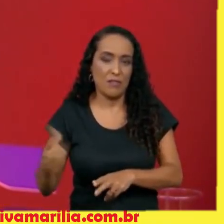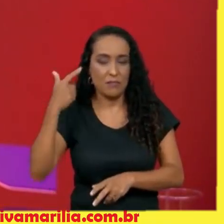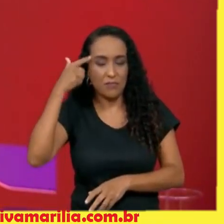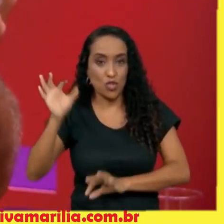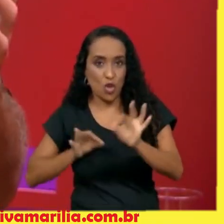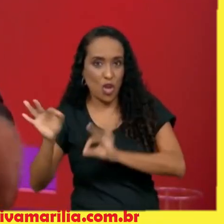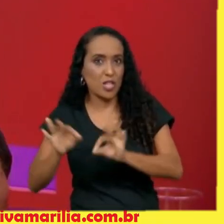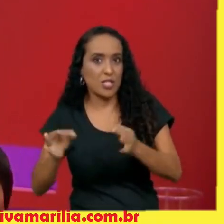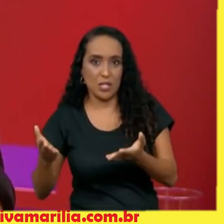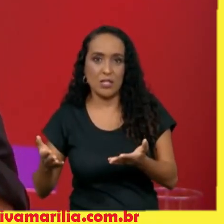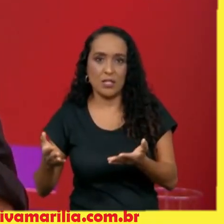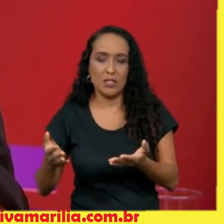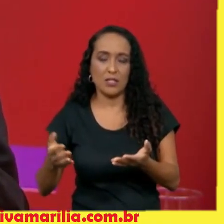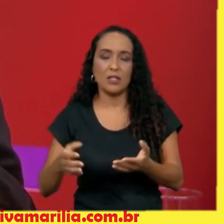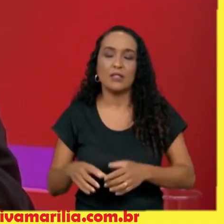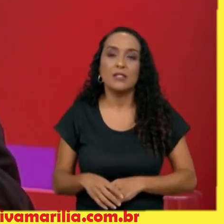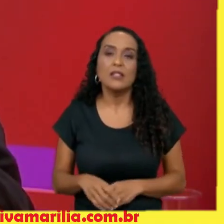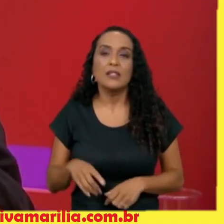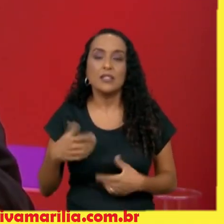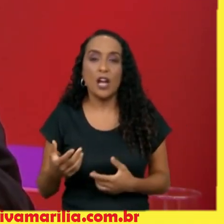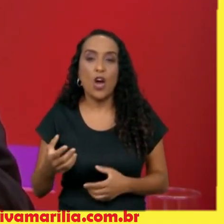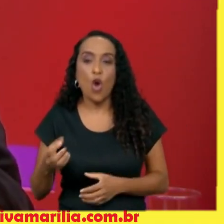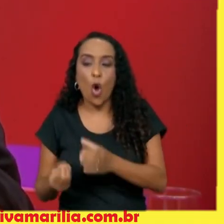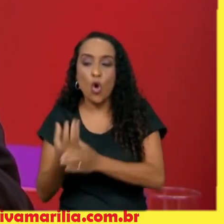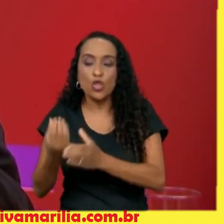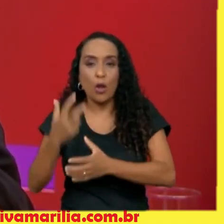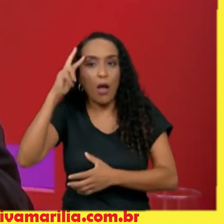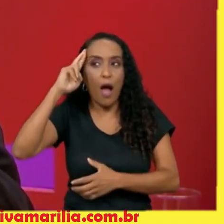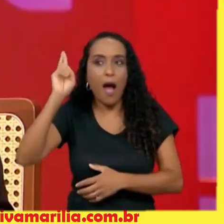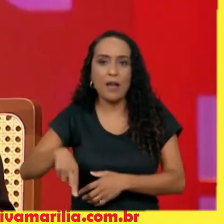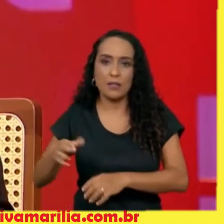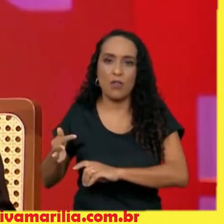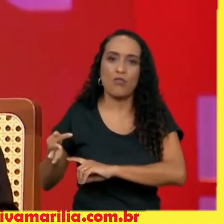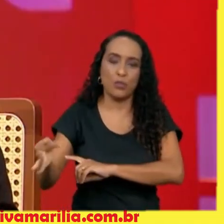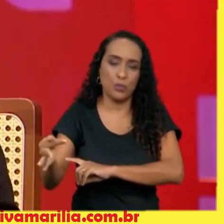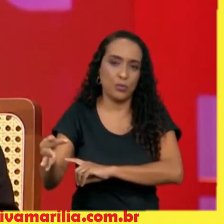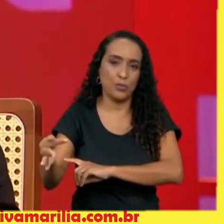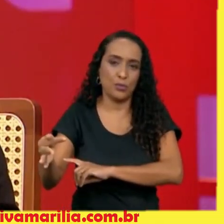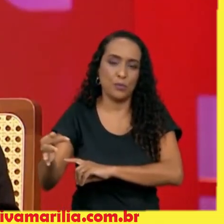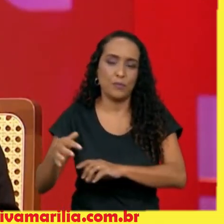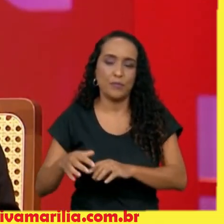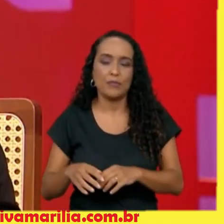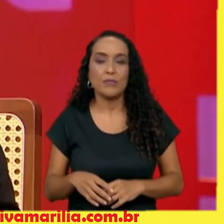quê e tal, vai parar. Tem a vida mais previsível, né? Você constrói racionalmente o futuro. Você tem um pensamento prospectivo. Claro. Né?